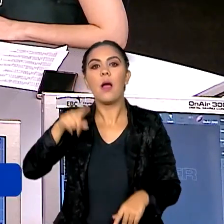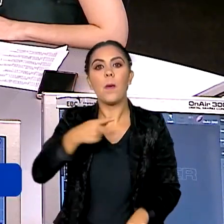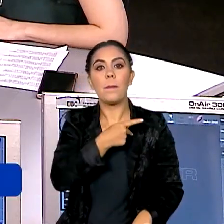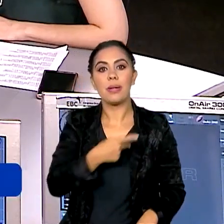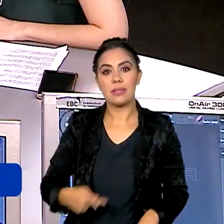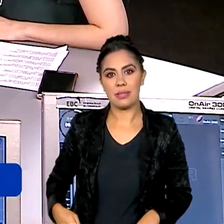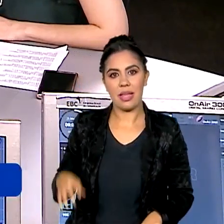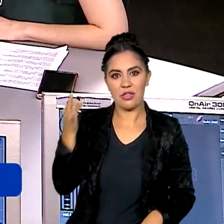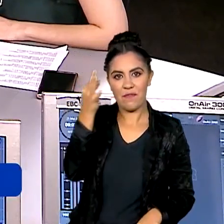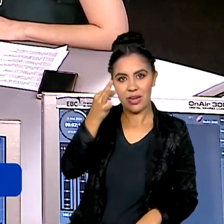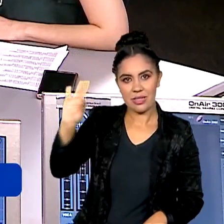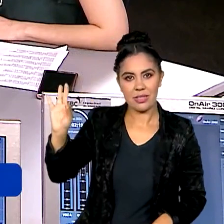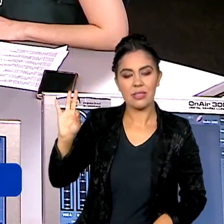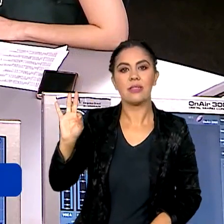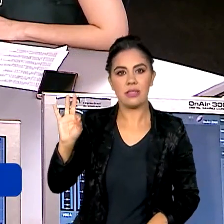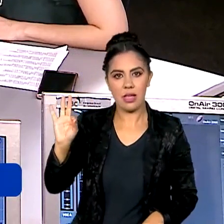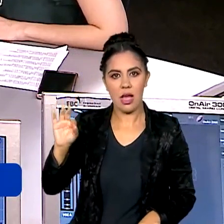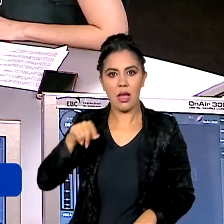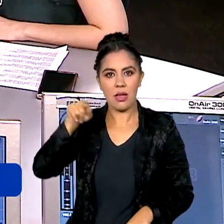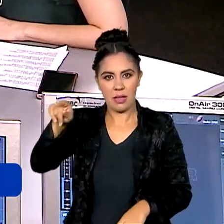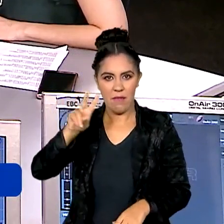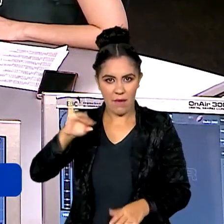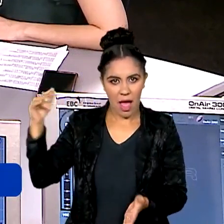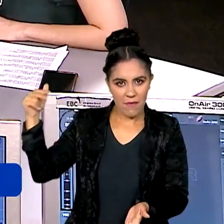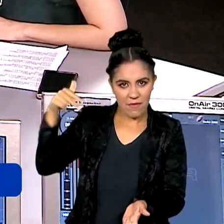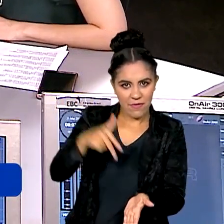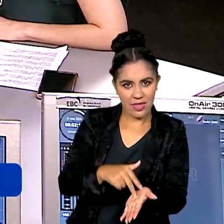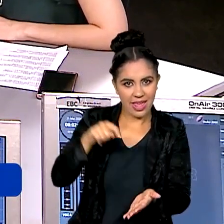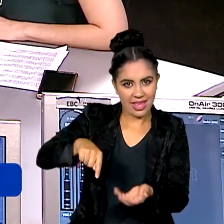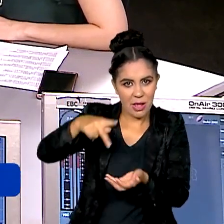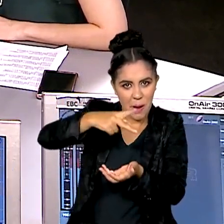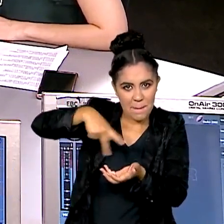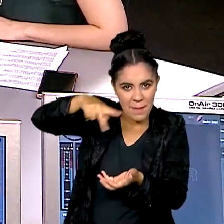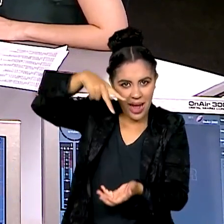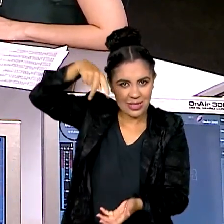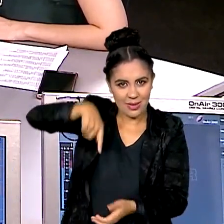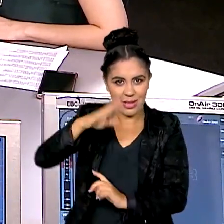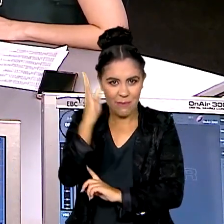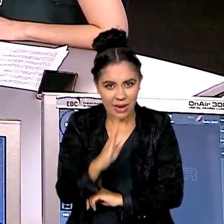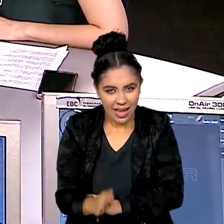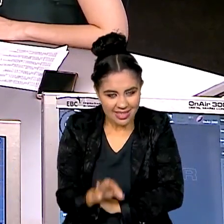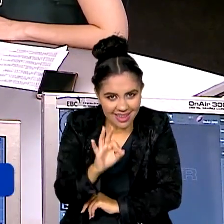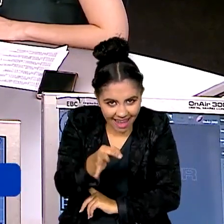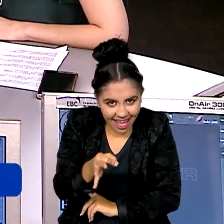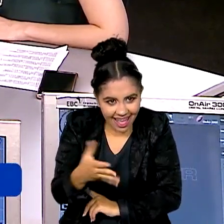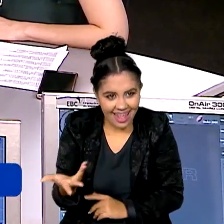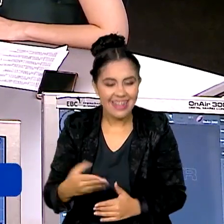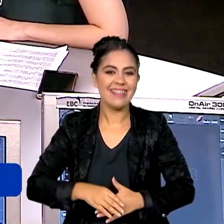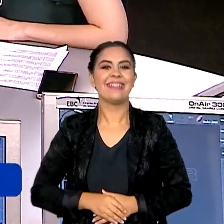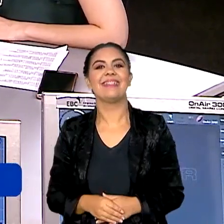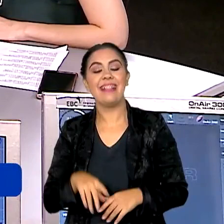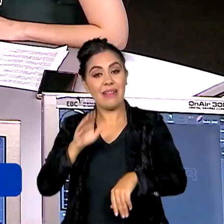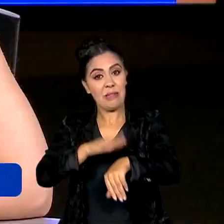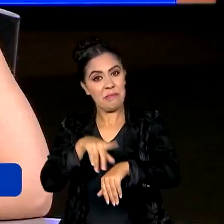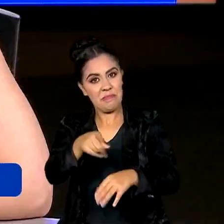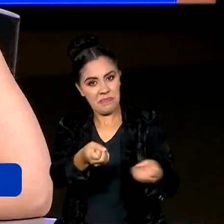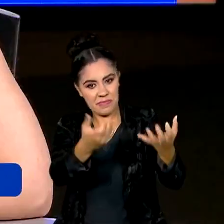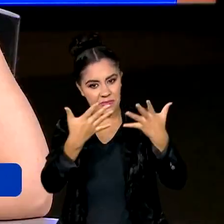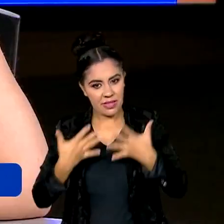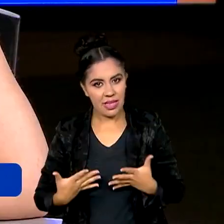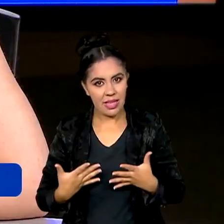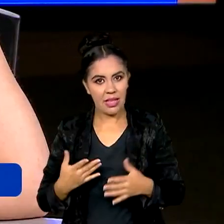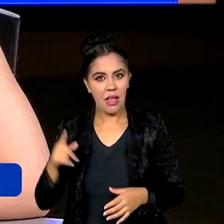Emmanuel Macron, que parece que vai passar a Páscoa aqui no Brasil, resolveu vir para cá. Então, quero que o senhor comente, vai passar